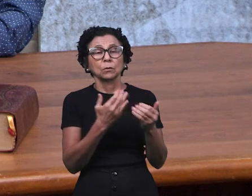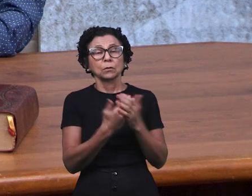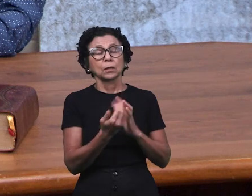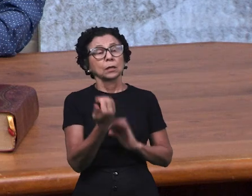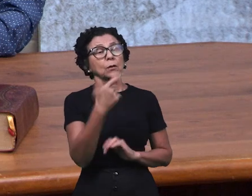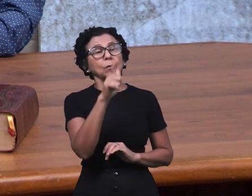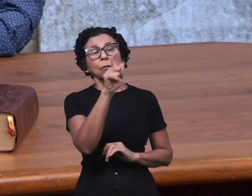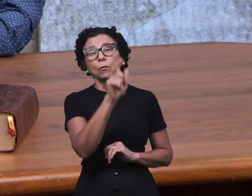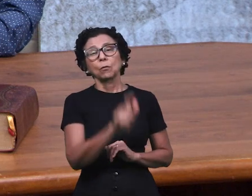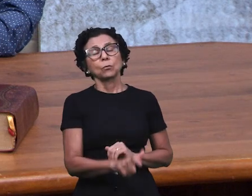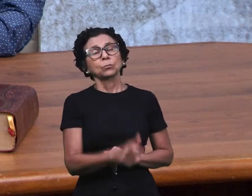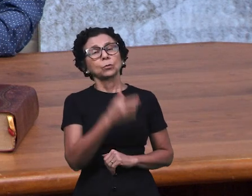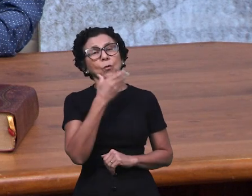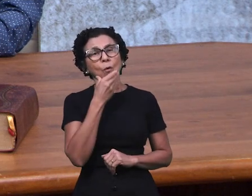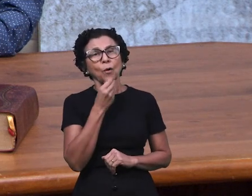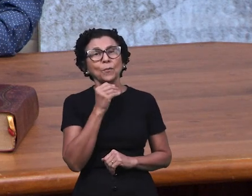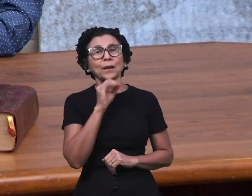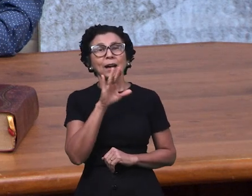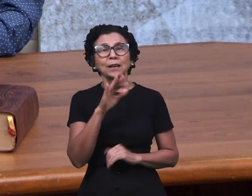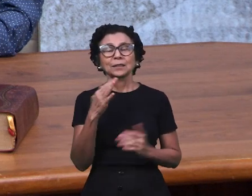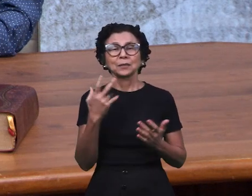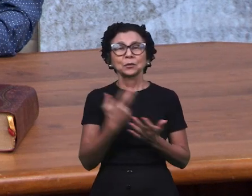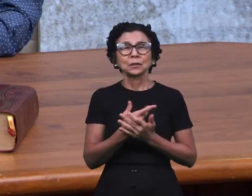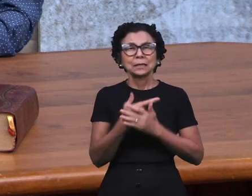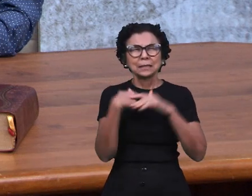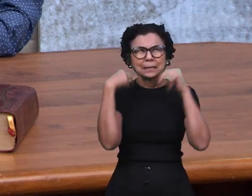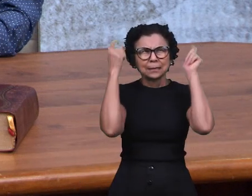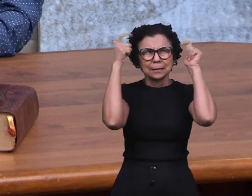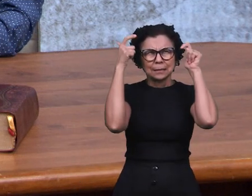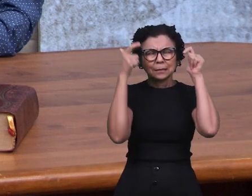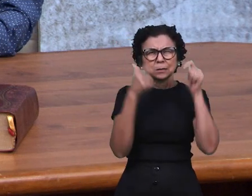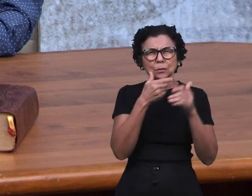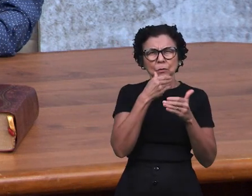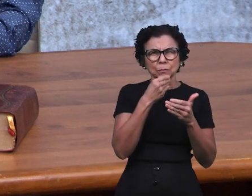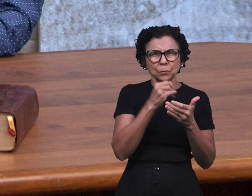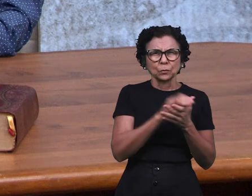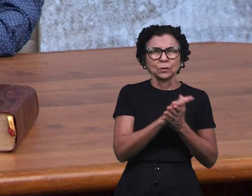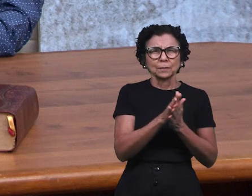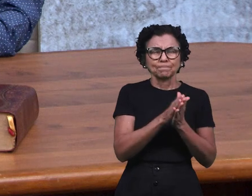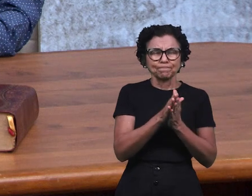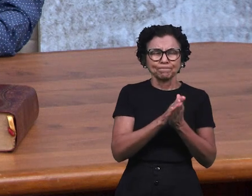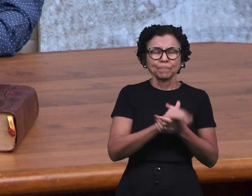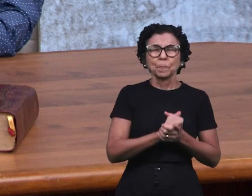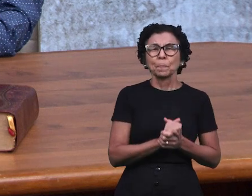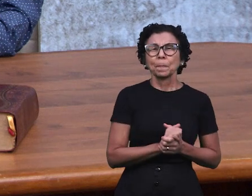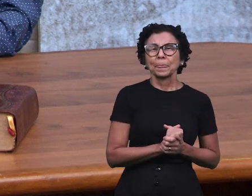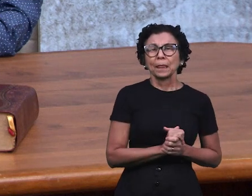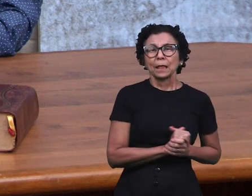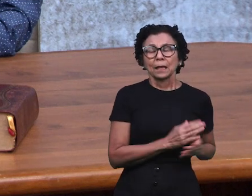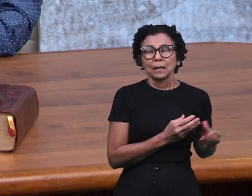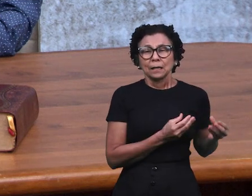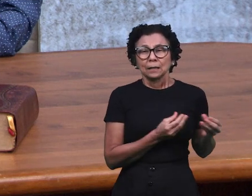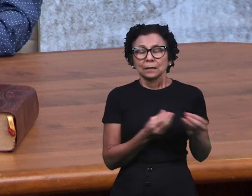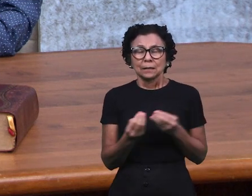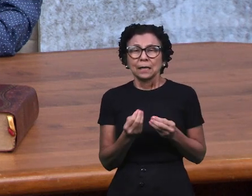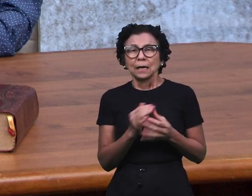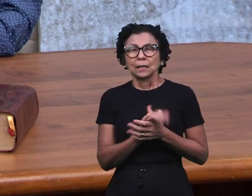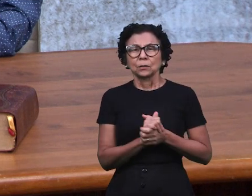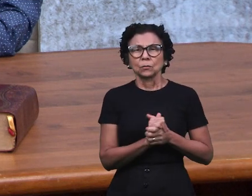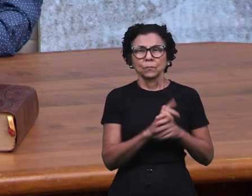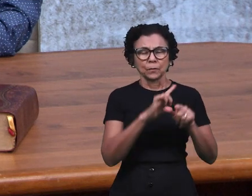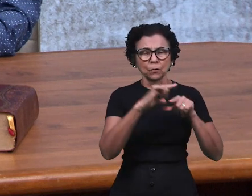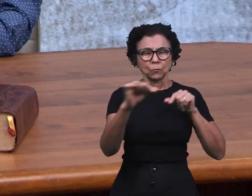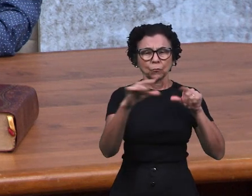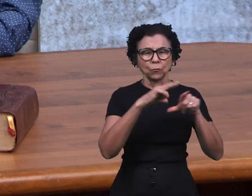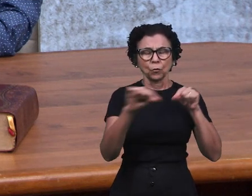os príncipes dos filisteus lhe trouxeram 7 vergas de vimes frescos, que ainda não estavam secos,